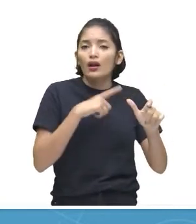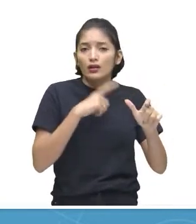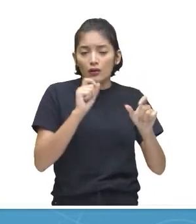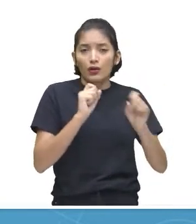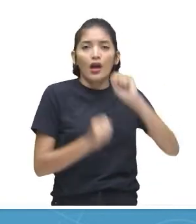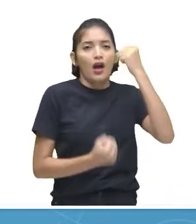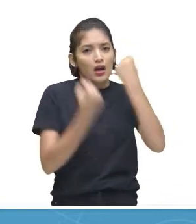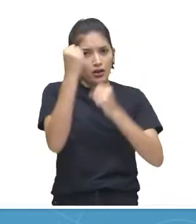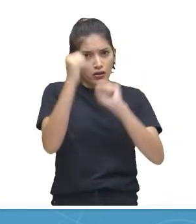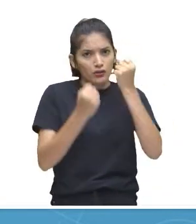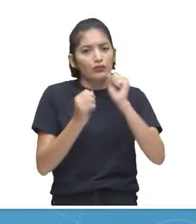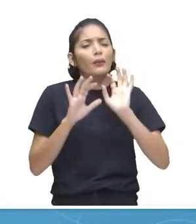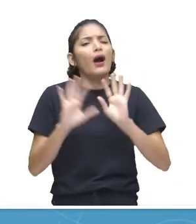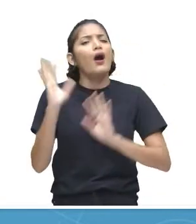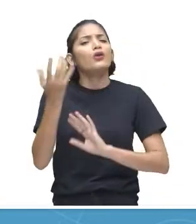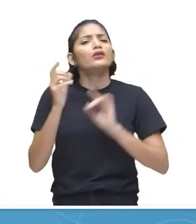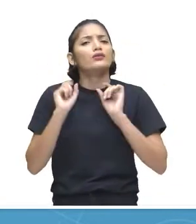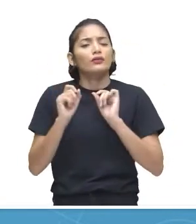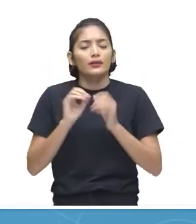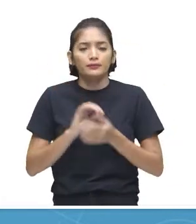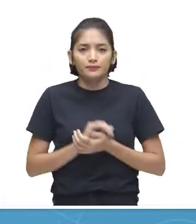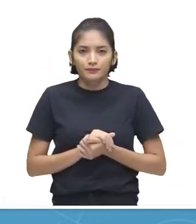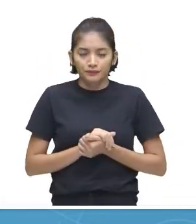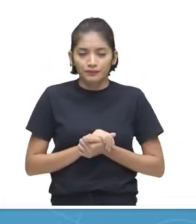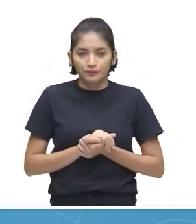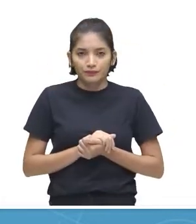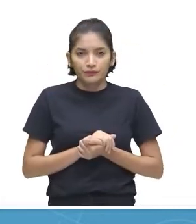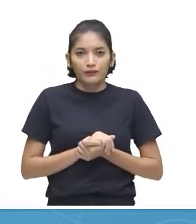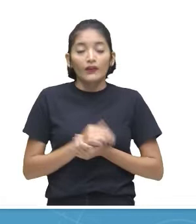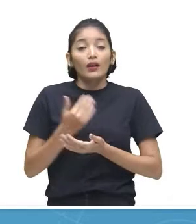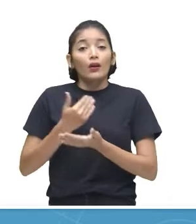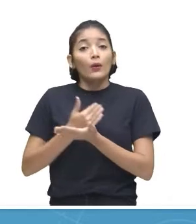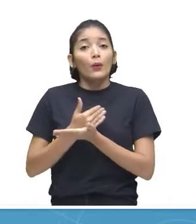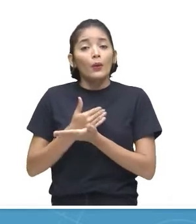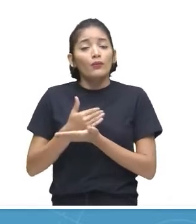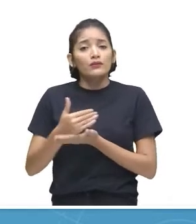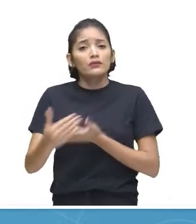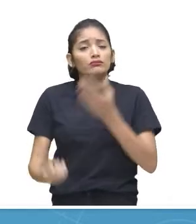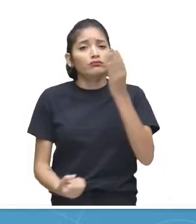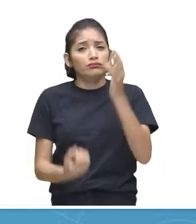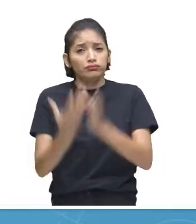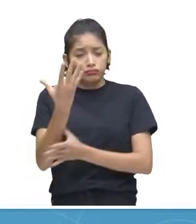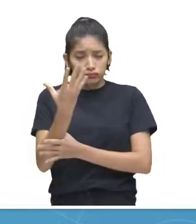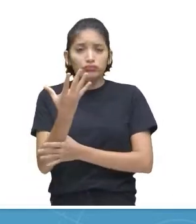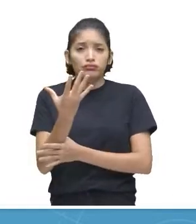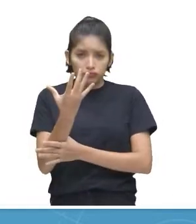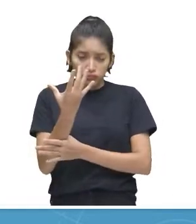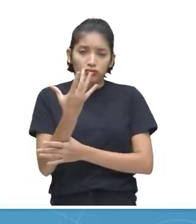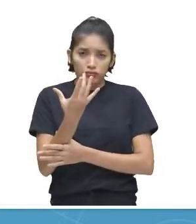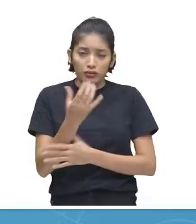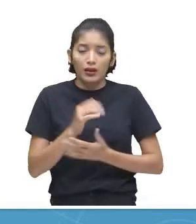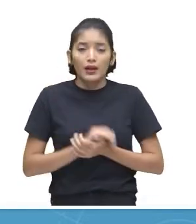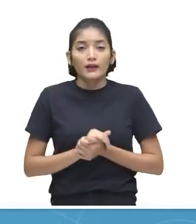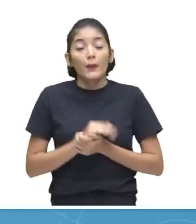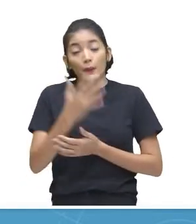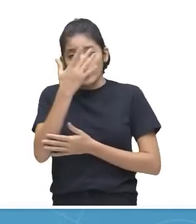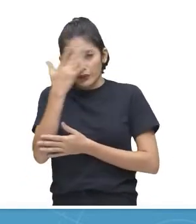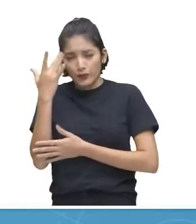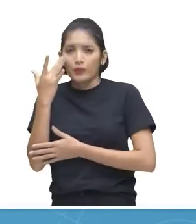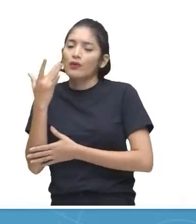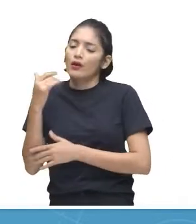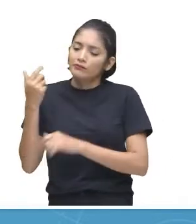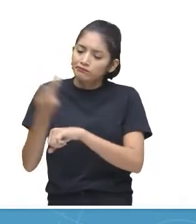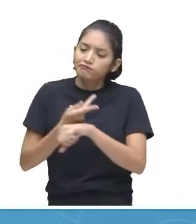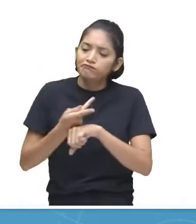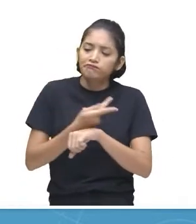as indústrias. O que que acontece? Começou, né, surgiu uma nova atividade econômica. Então, a população começou a ir atrás